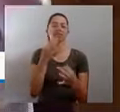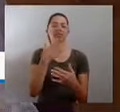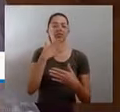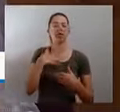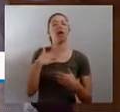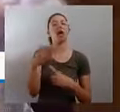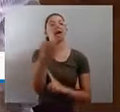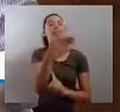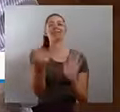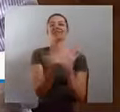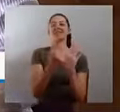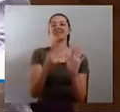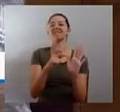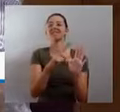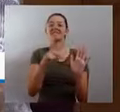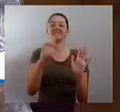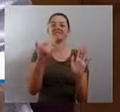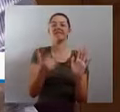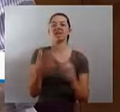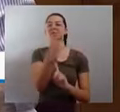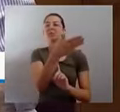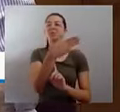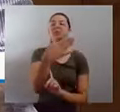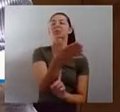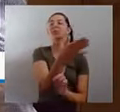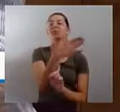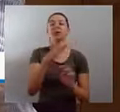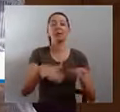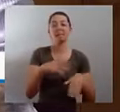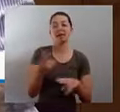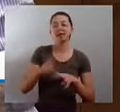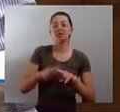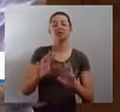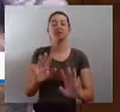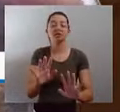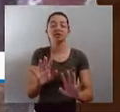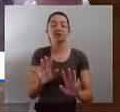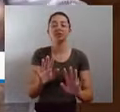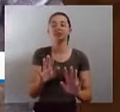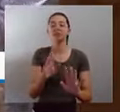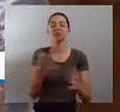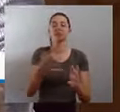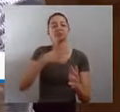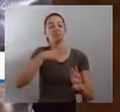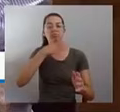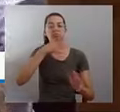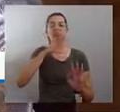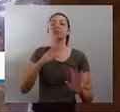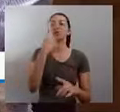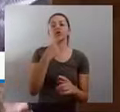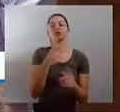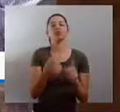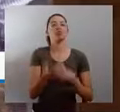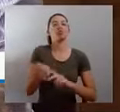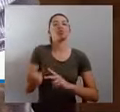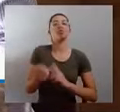vala e a esvoaçar ao vento na Praia de Caxias, mas não nos respondeu à questão dos duches que não estão a funcionar. Portanto, a Oeiras consegue fazer muita coisa, mas porque é que não